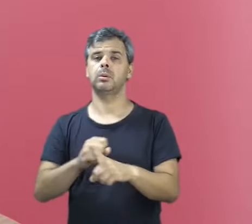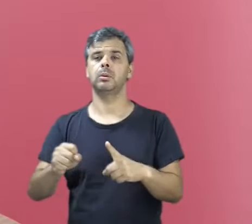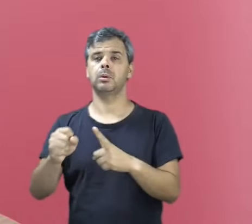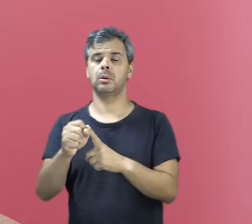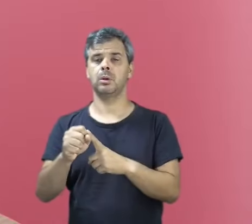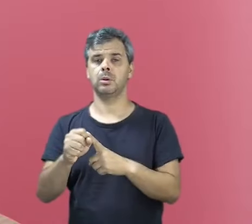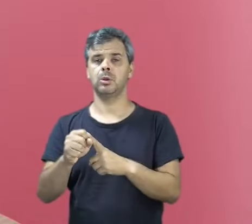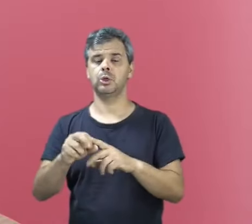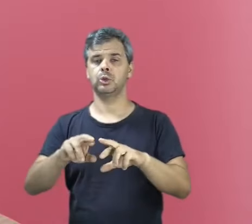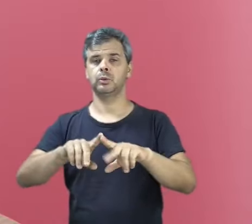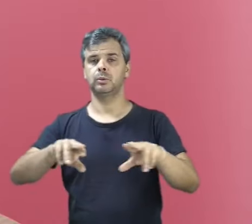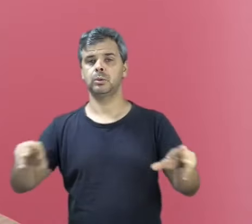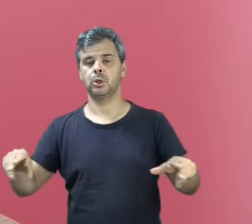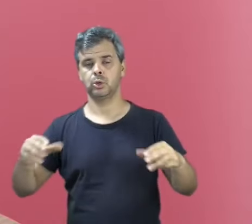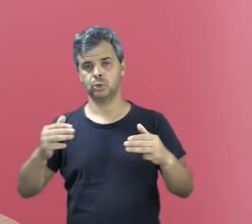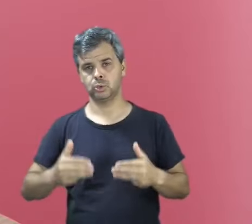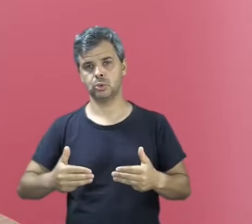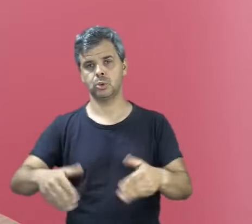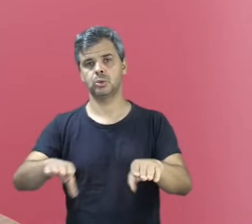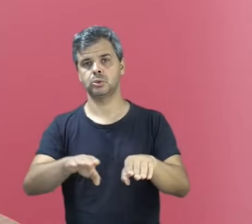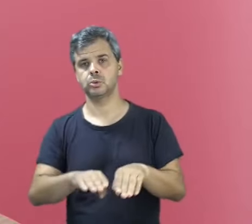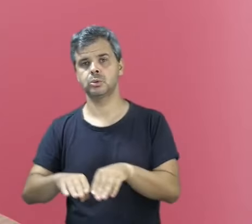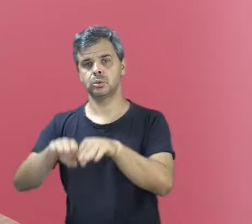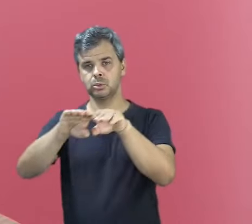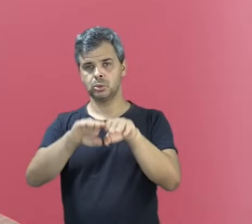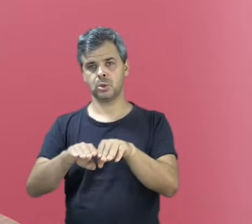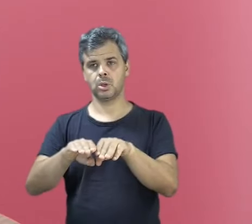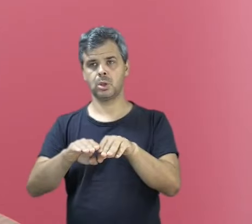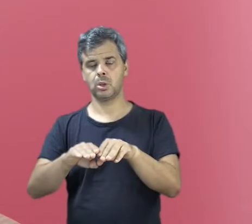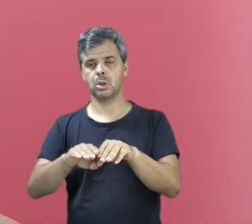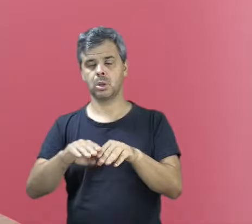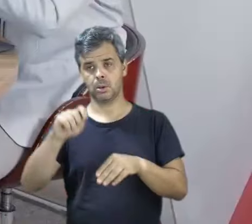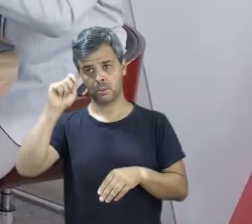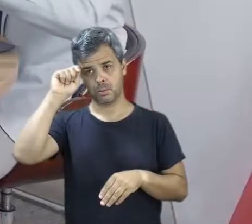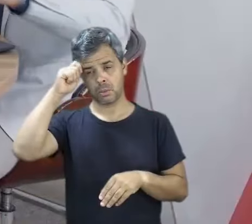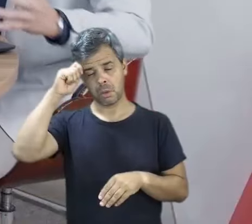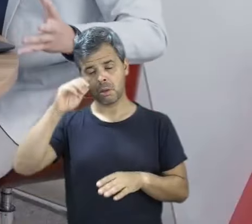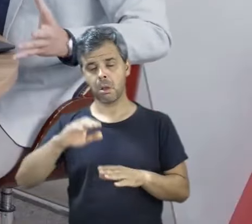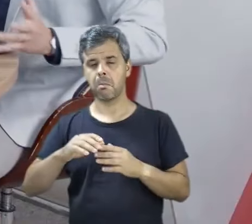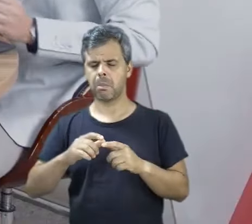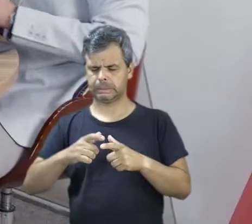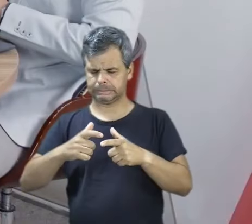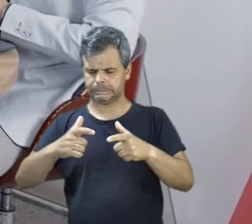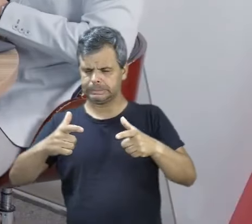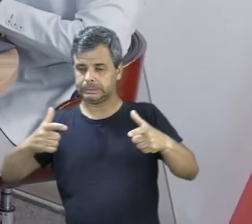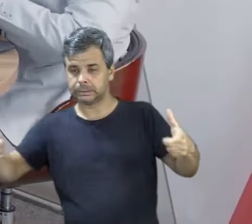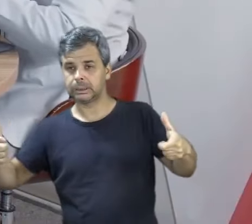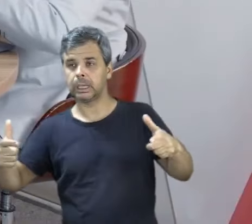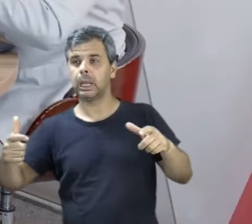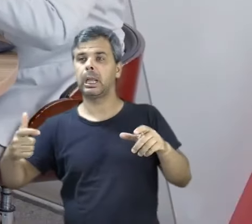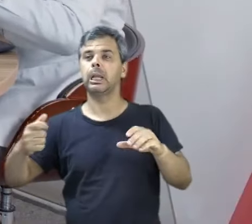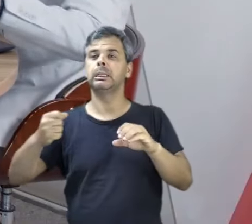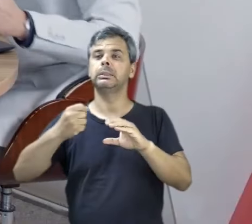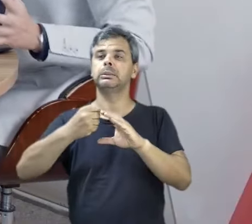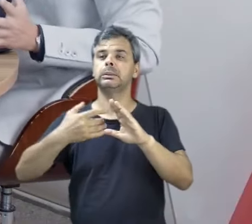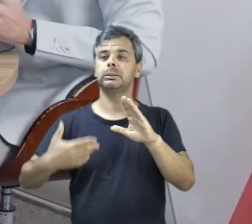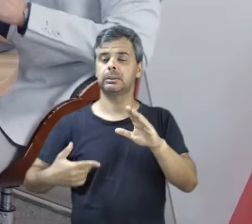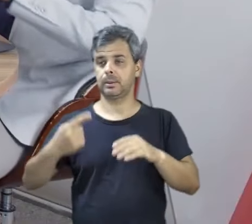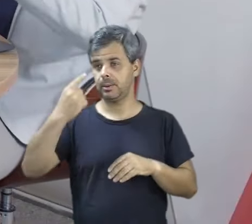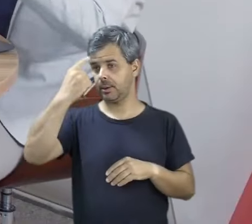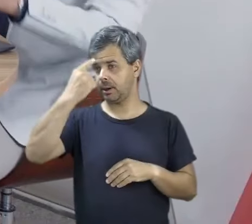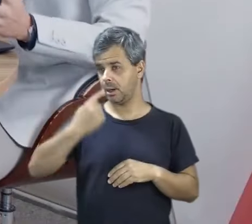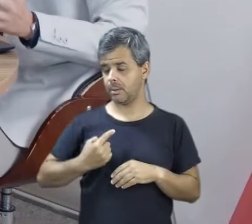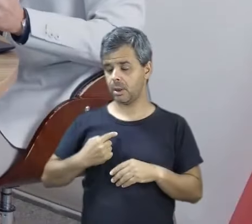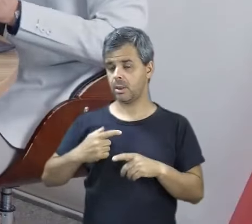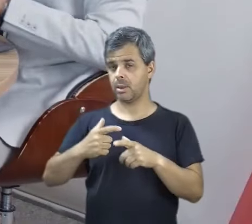e Diversidade do Ministério da Igualdade Racial. Um crédito bem grande que representa aí todo